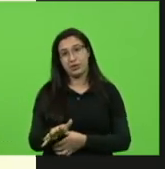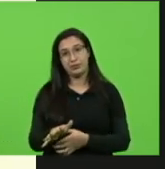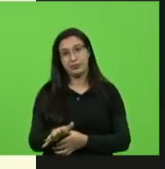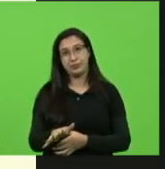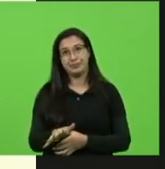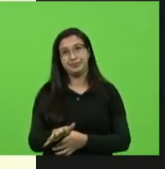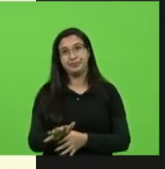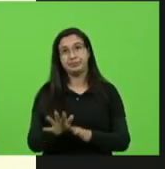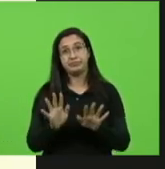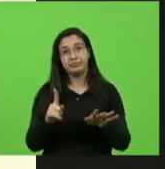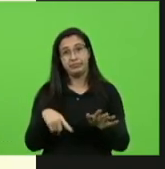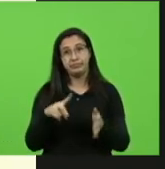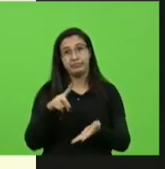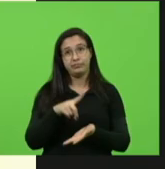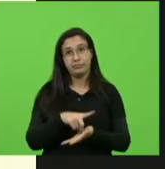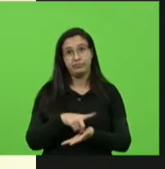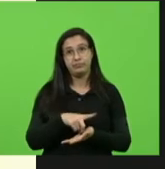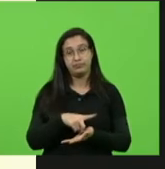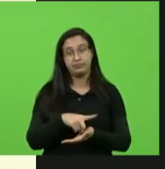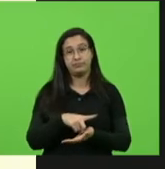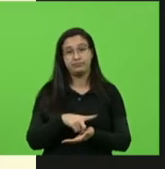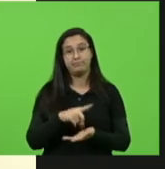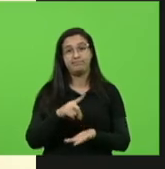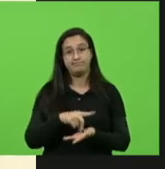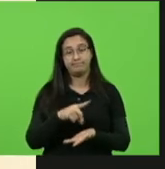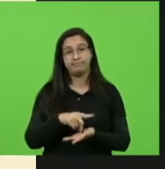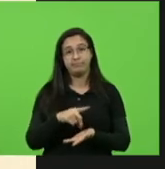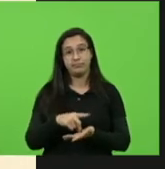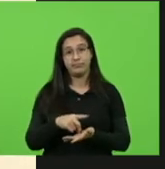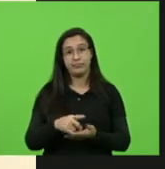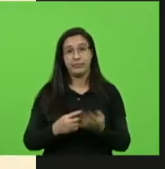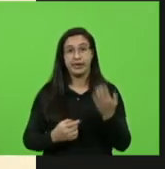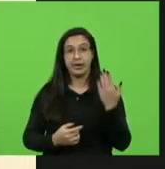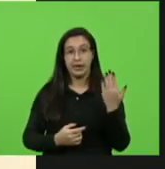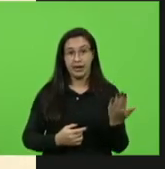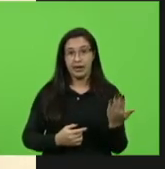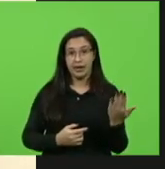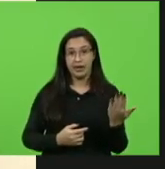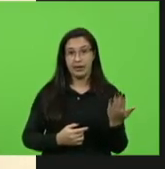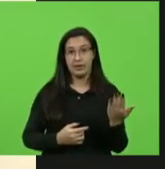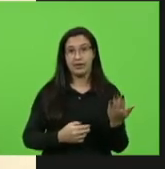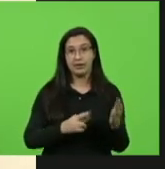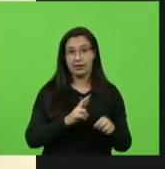o fato. O fato é que o mesmo operador da TPA,